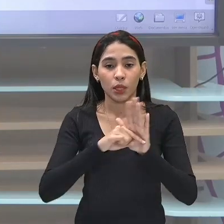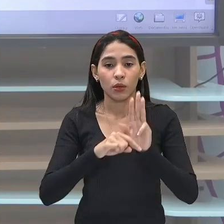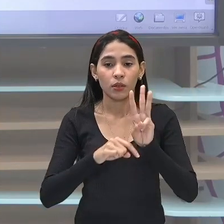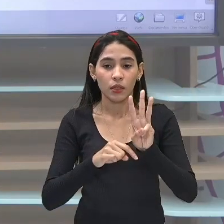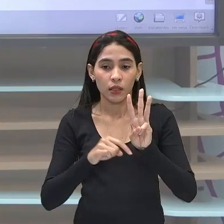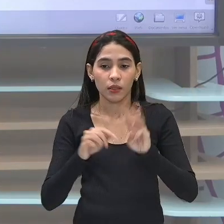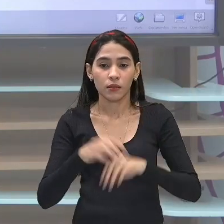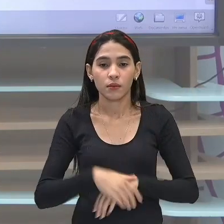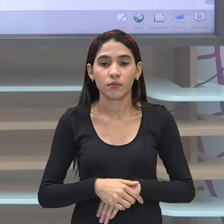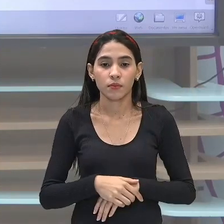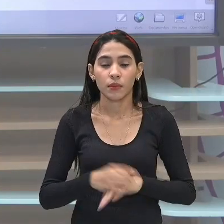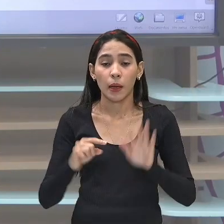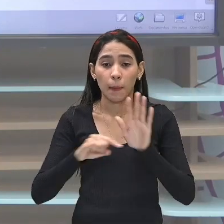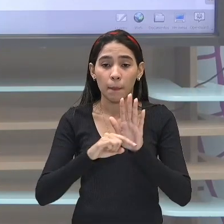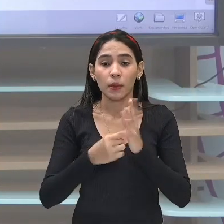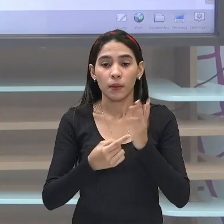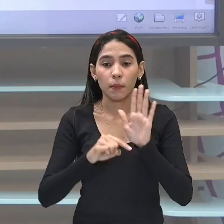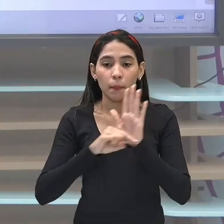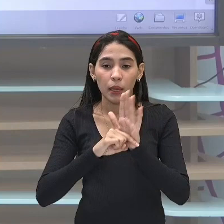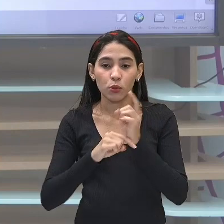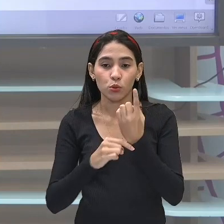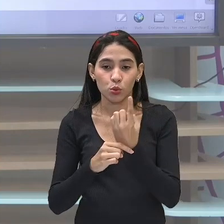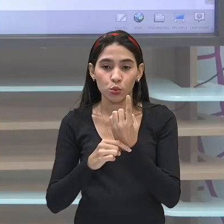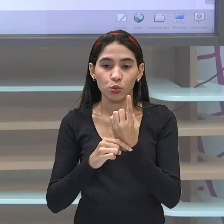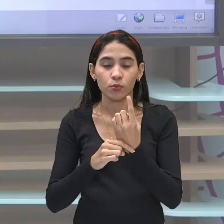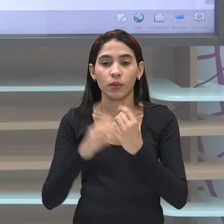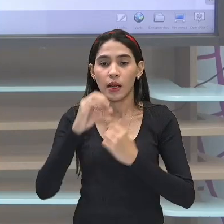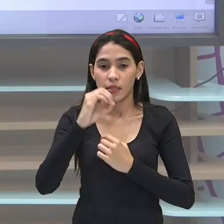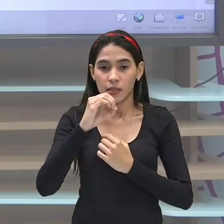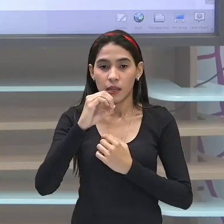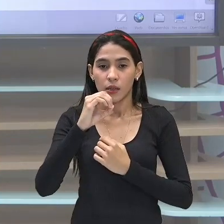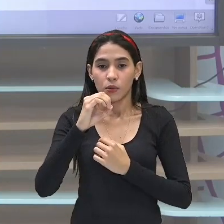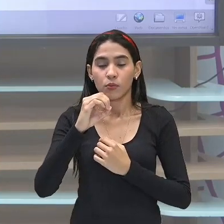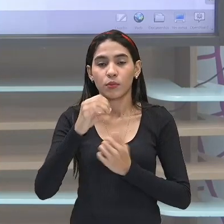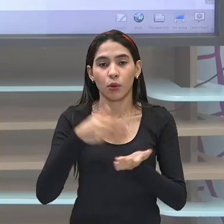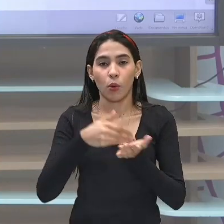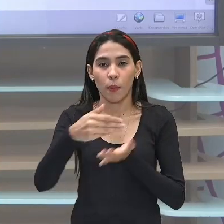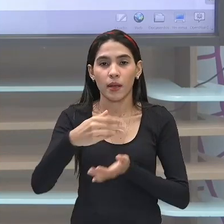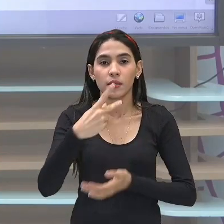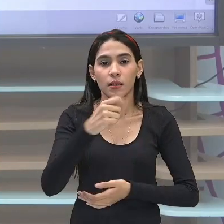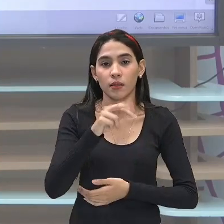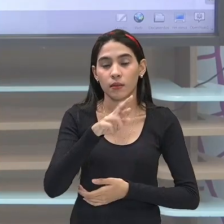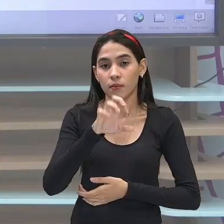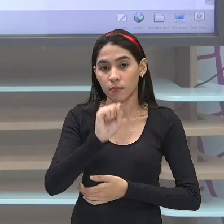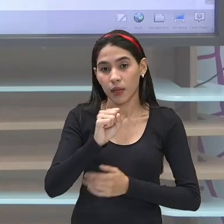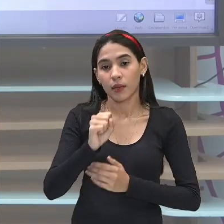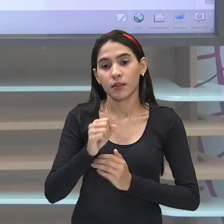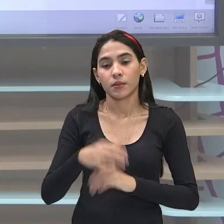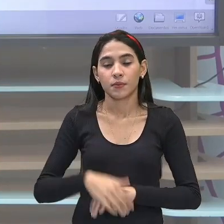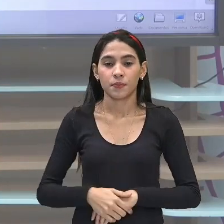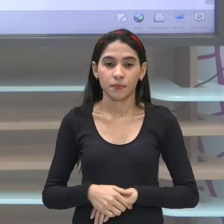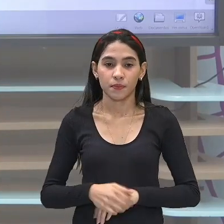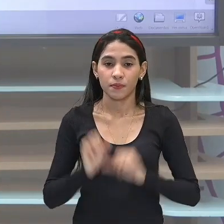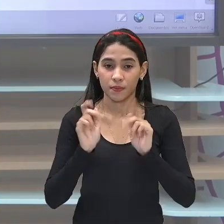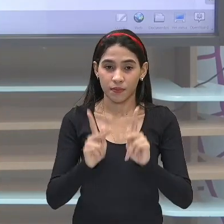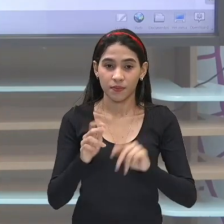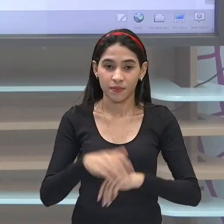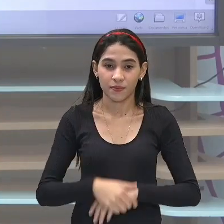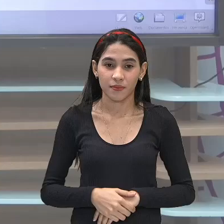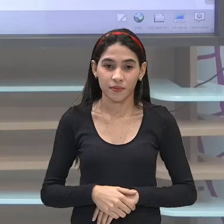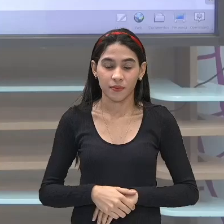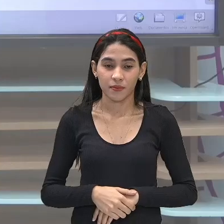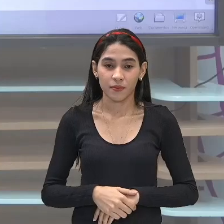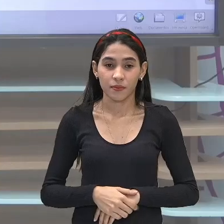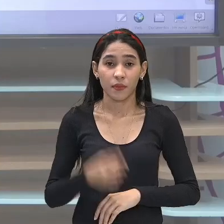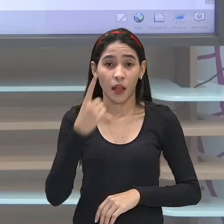é menor que menos 1, né? Aí sim eu começo com os números pares crescendo ali até o 7. Beleza?